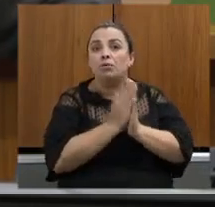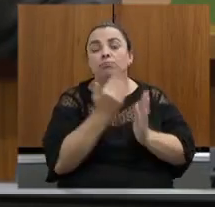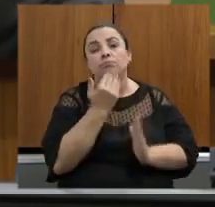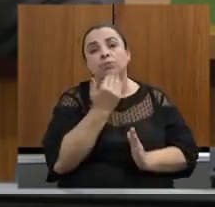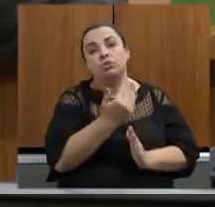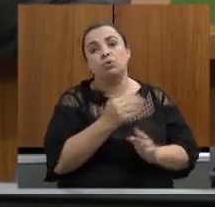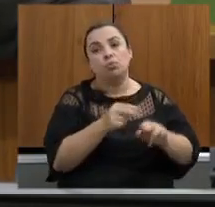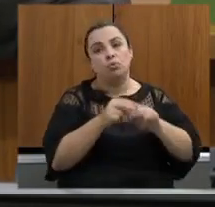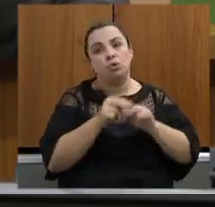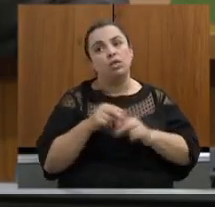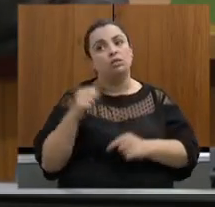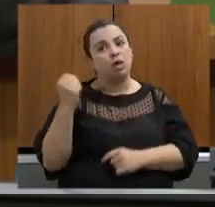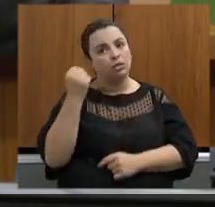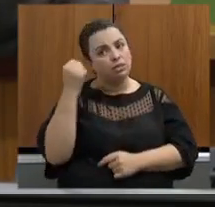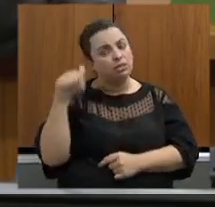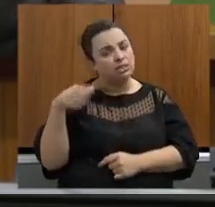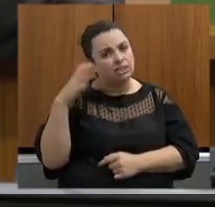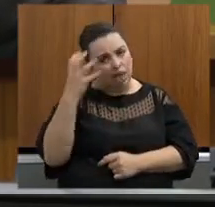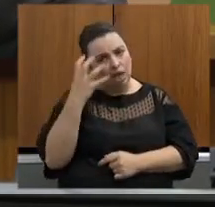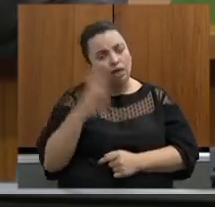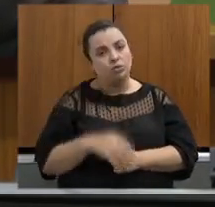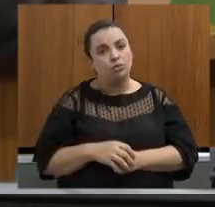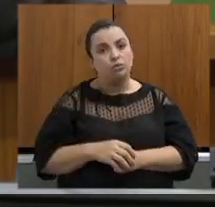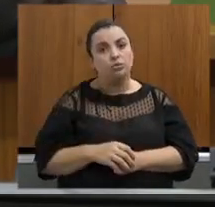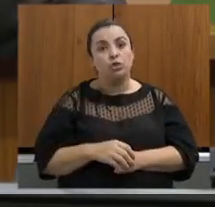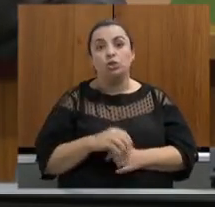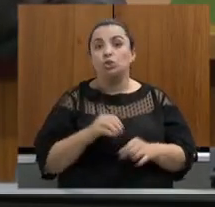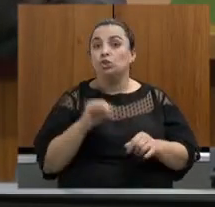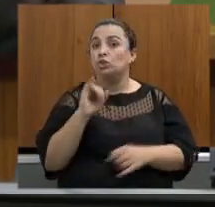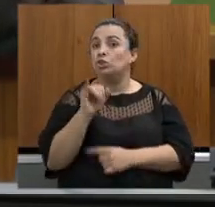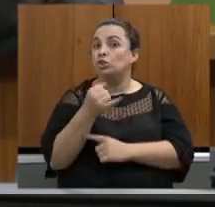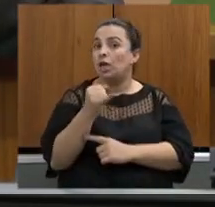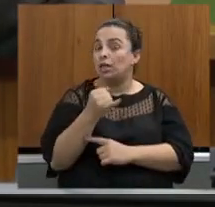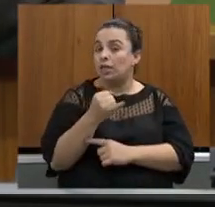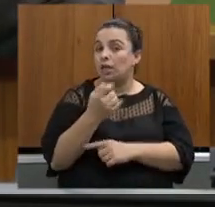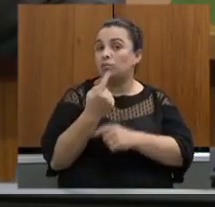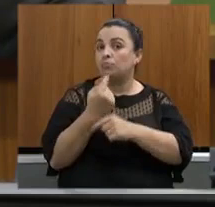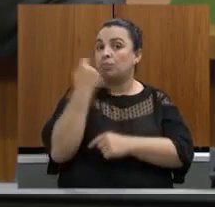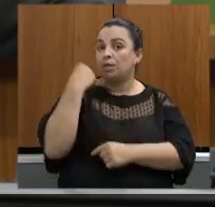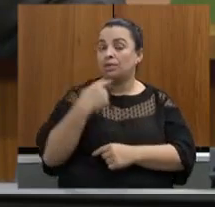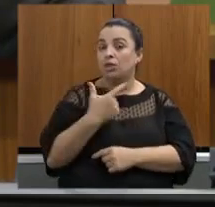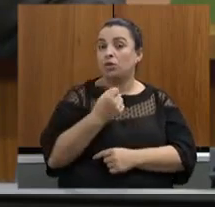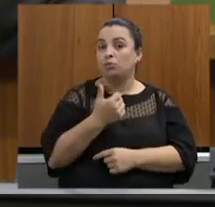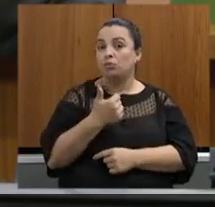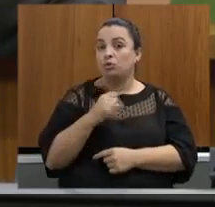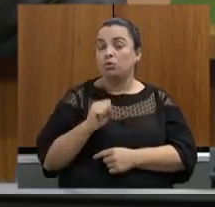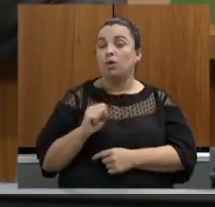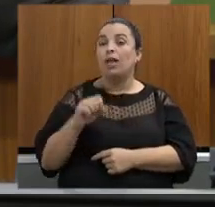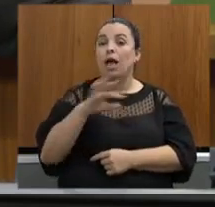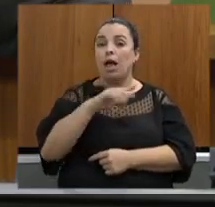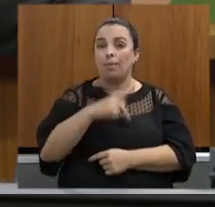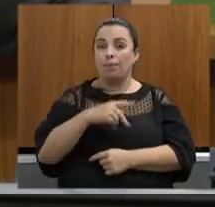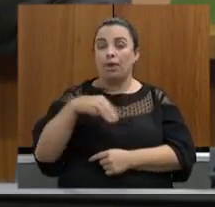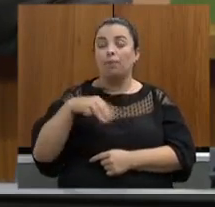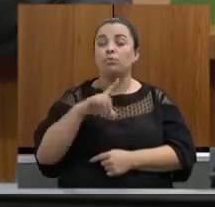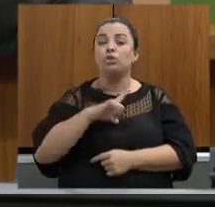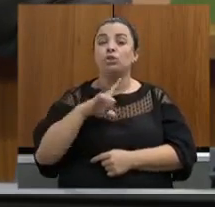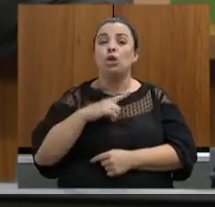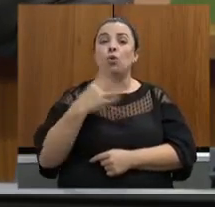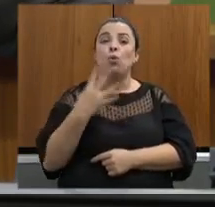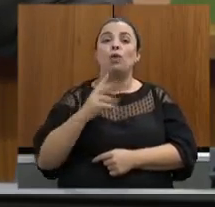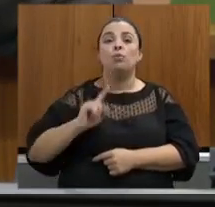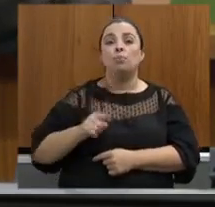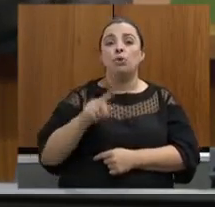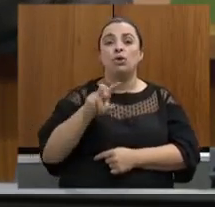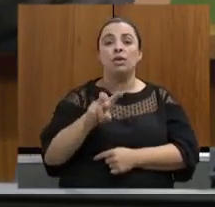dos fatos Janeiro 2018 o secretário 2018 a polícia militar tinha 41 1557